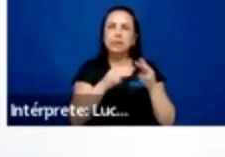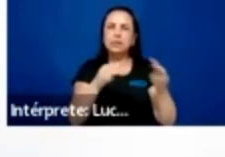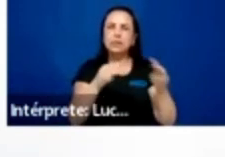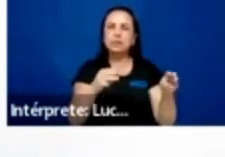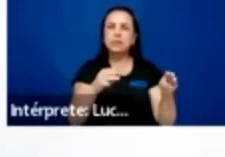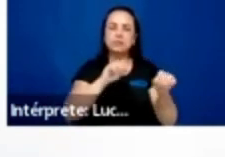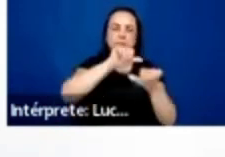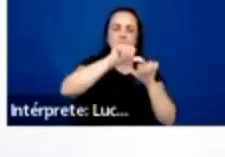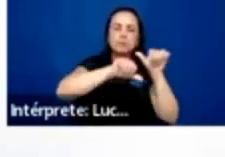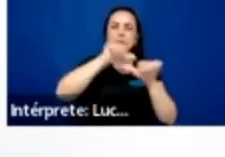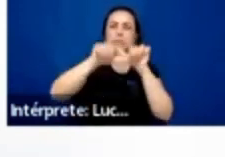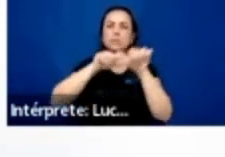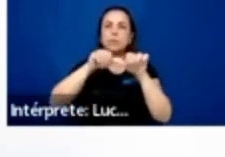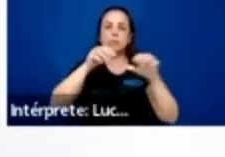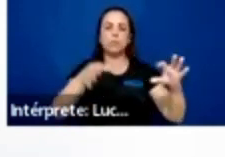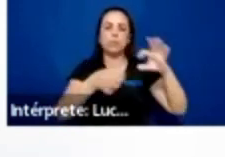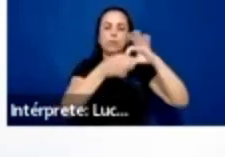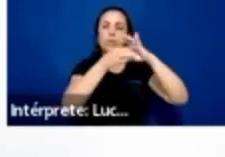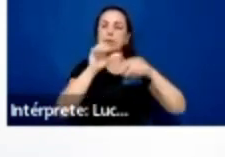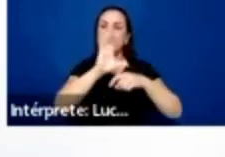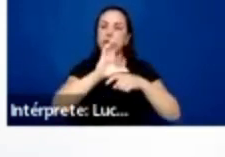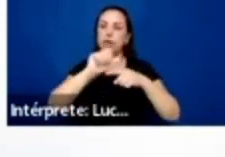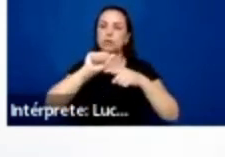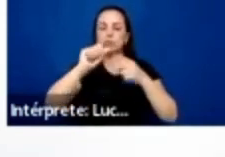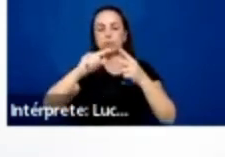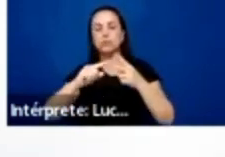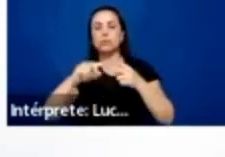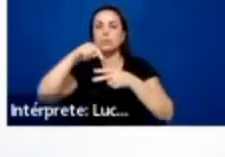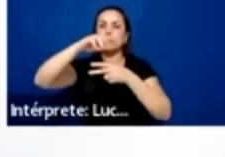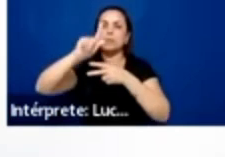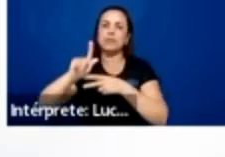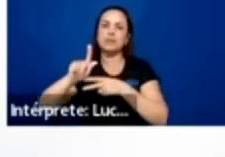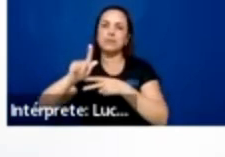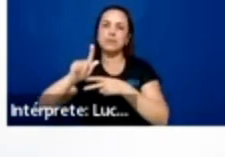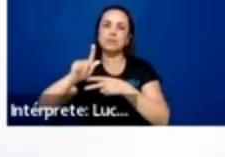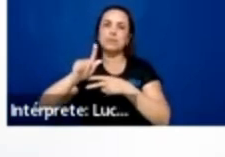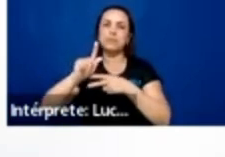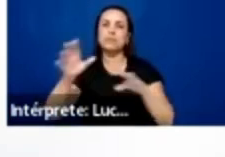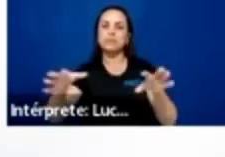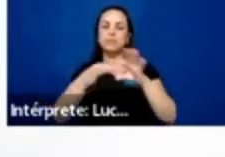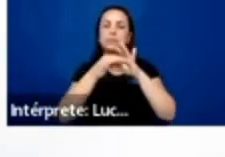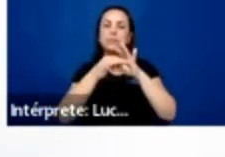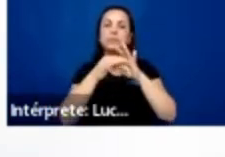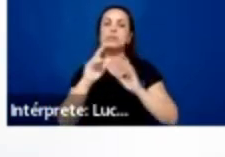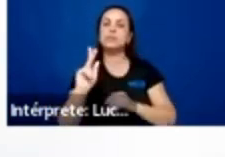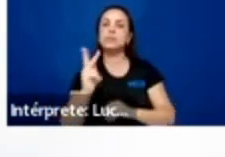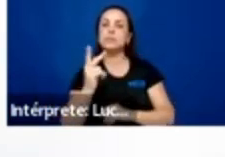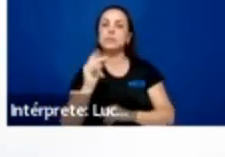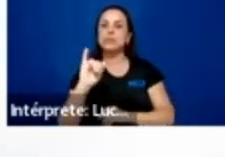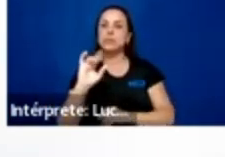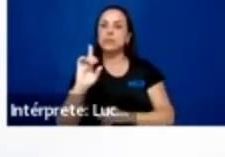e reage com o magnésio também. E se forma o quê? Hidróxidos alcalinos. Esses